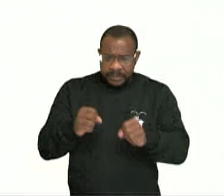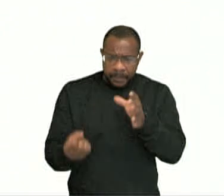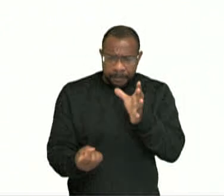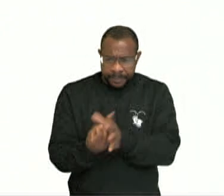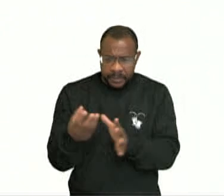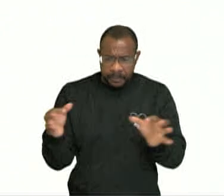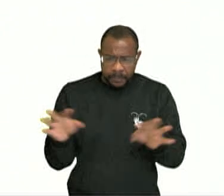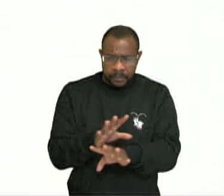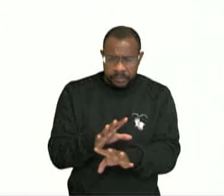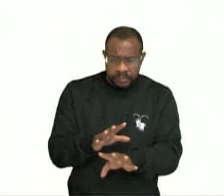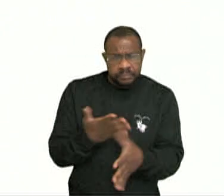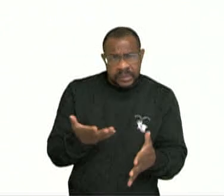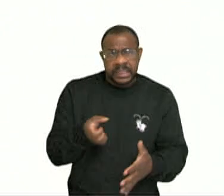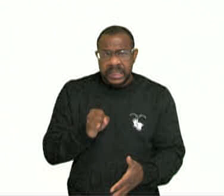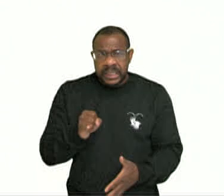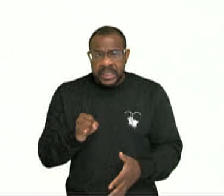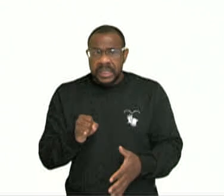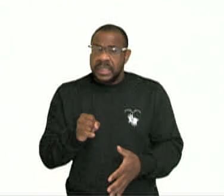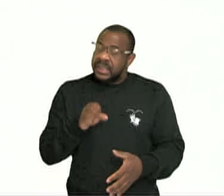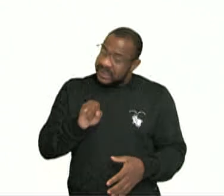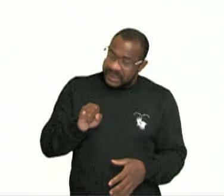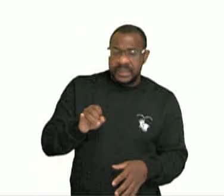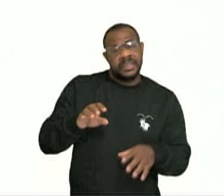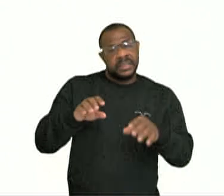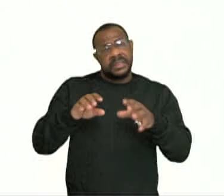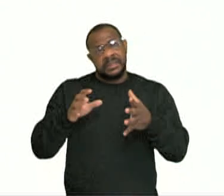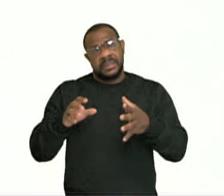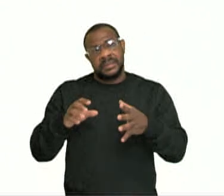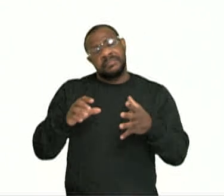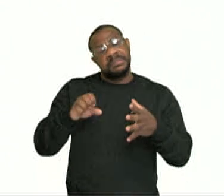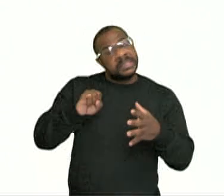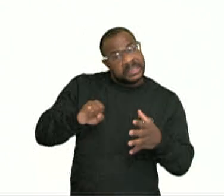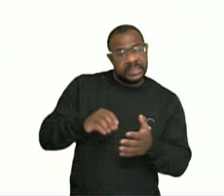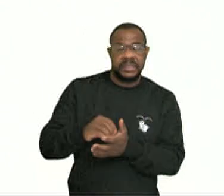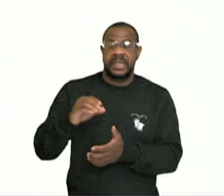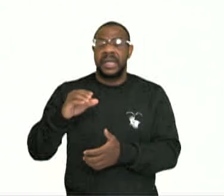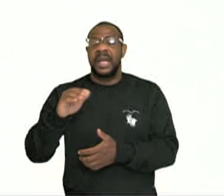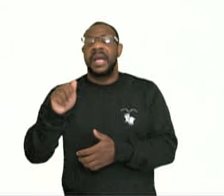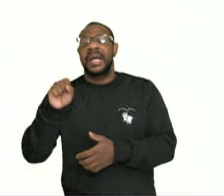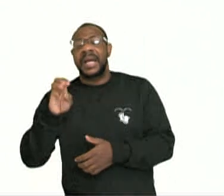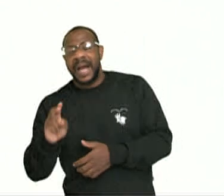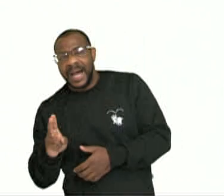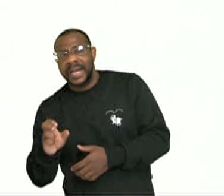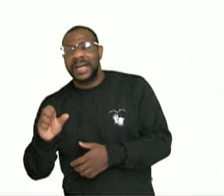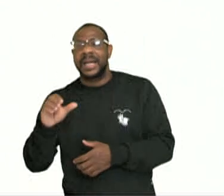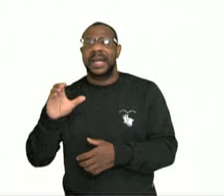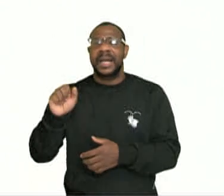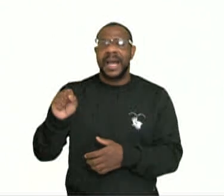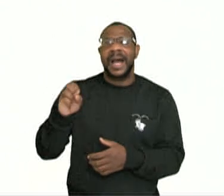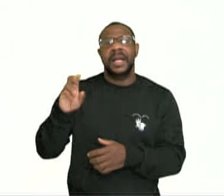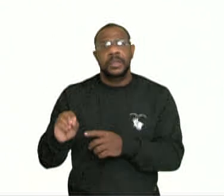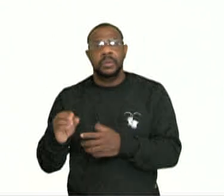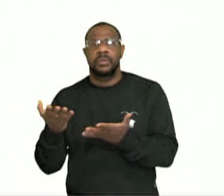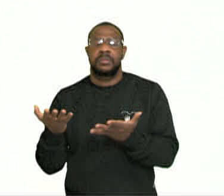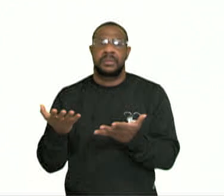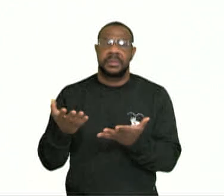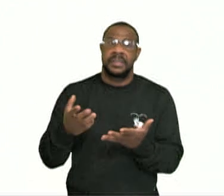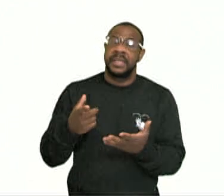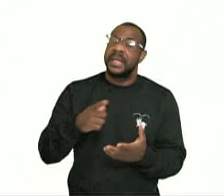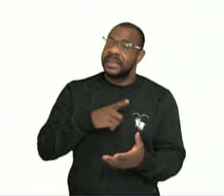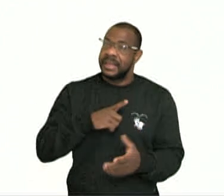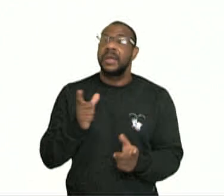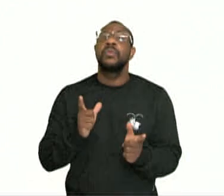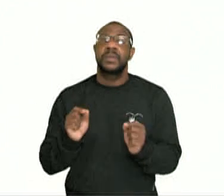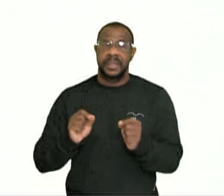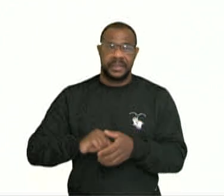sistema funciona, caso o sistema funcione, então eu tenho uma condição pré-estabelecida, juntamente com uma marca de